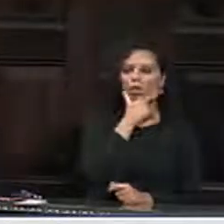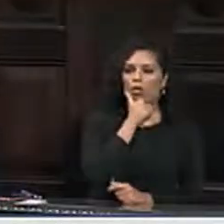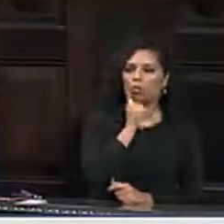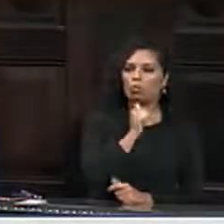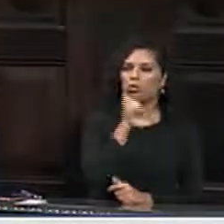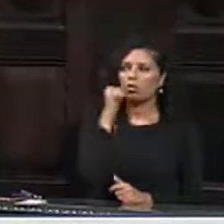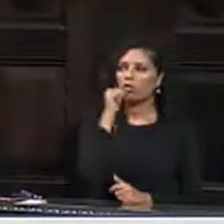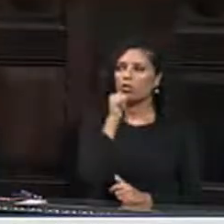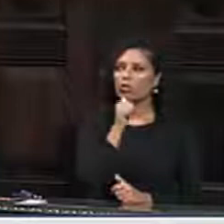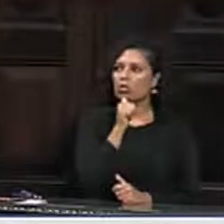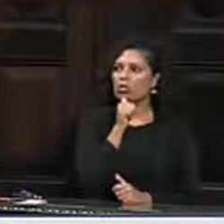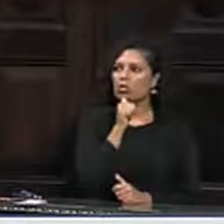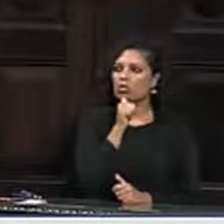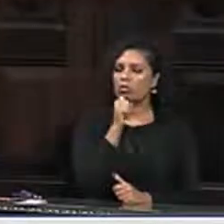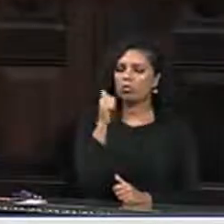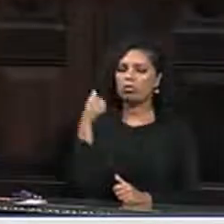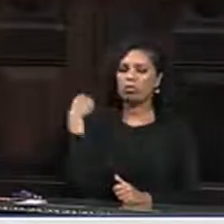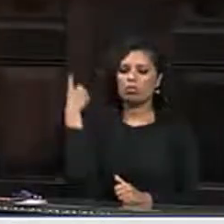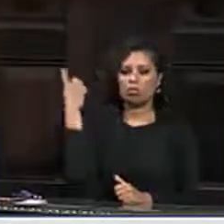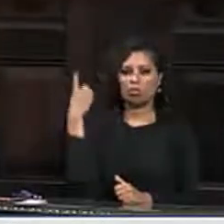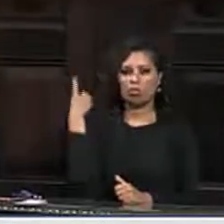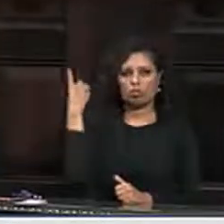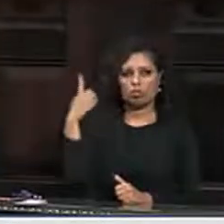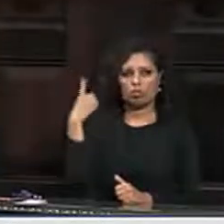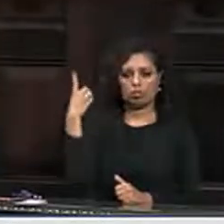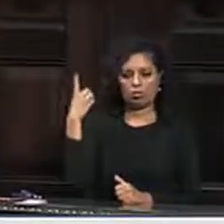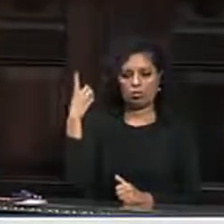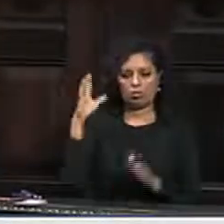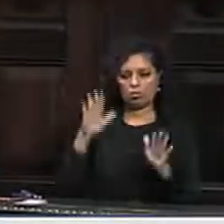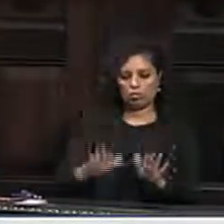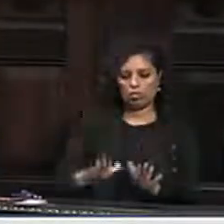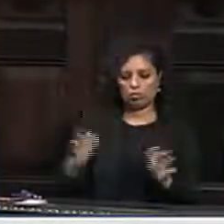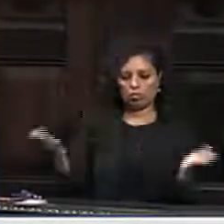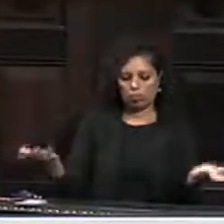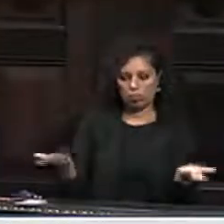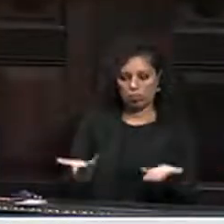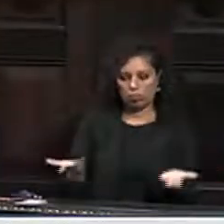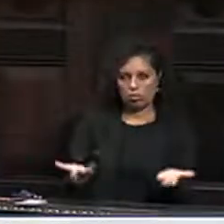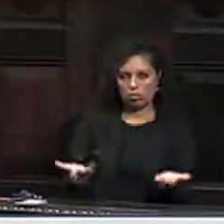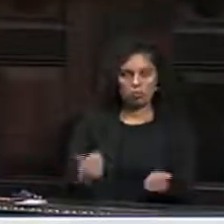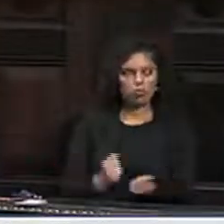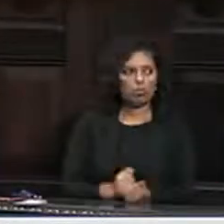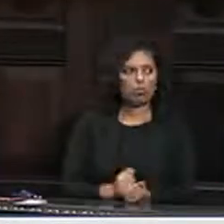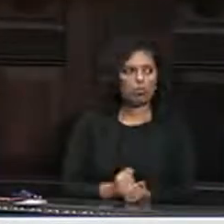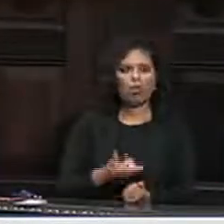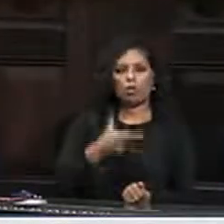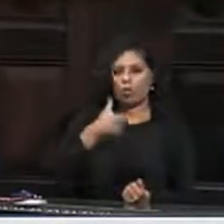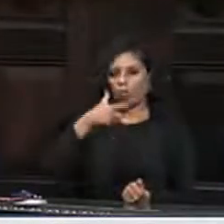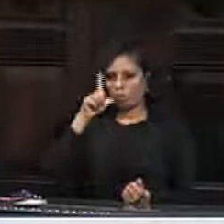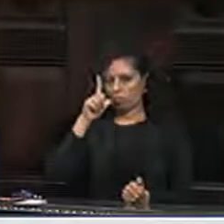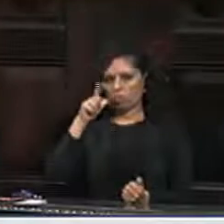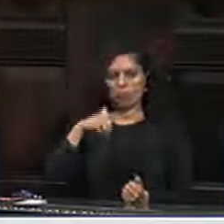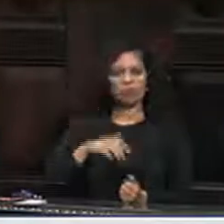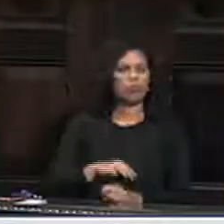senhoras e senhores presentes, ontem